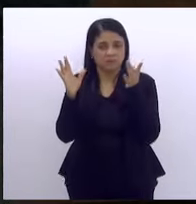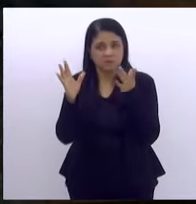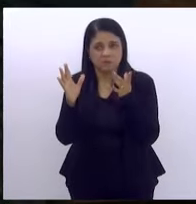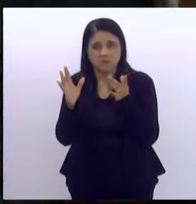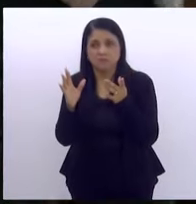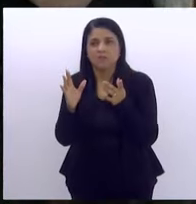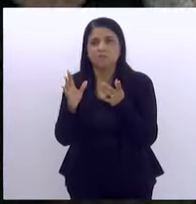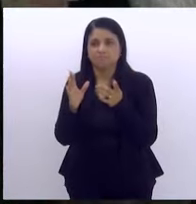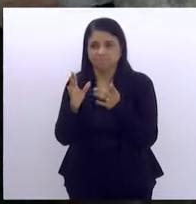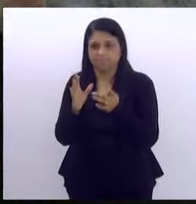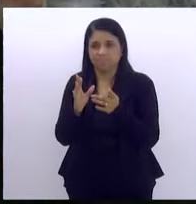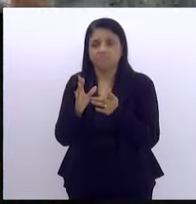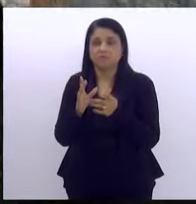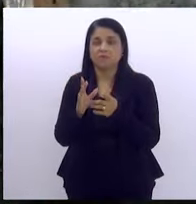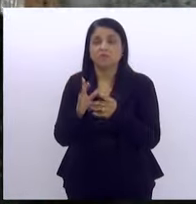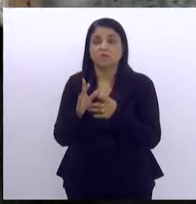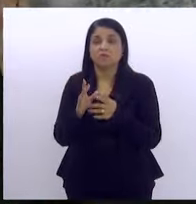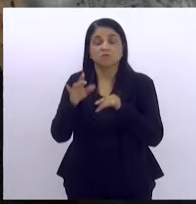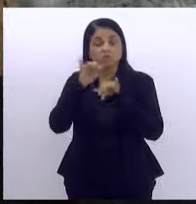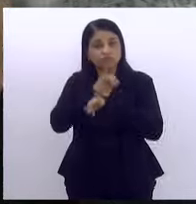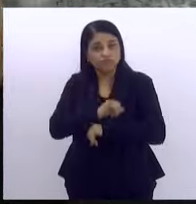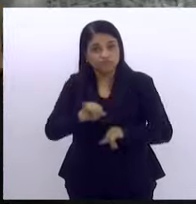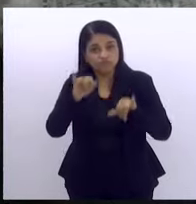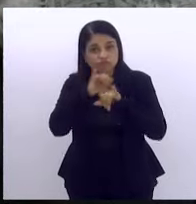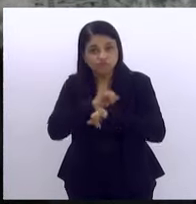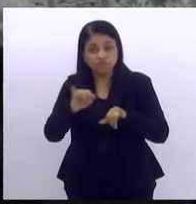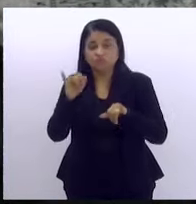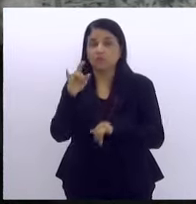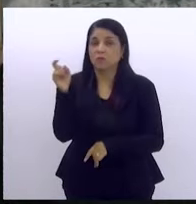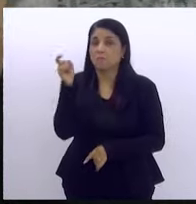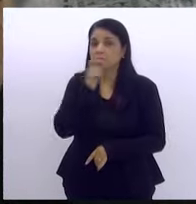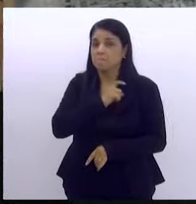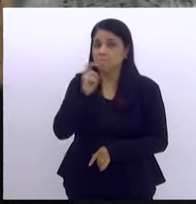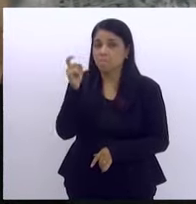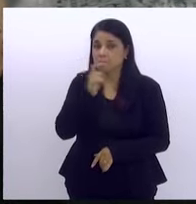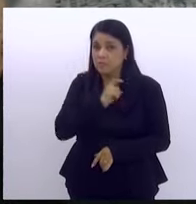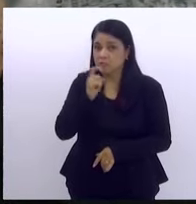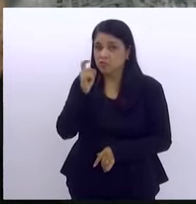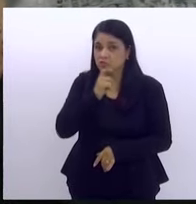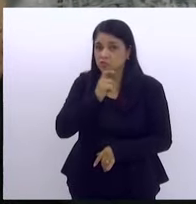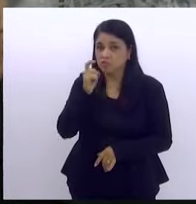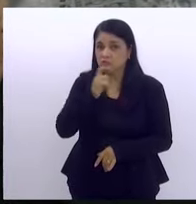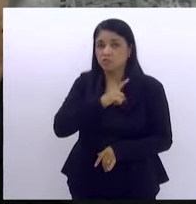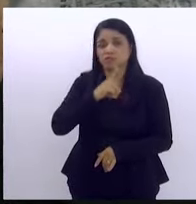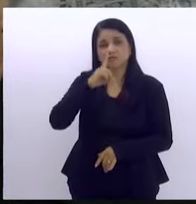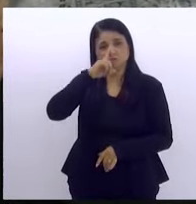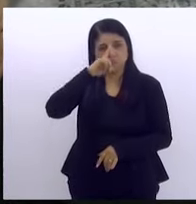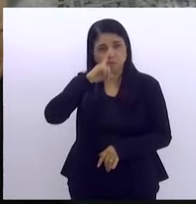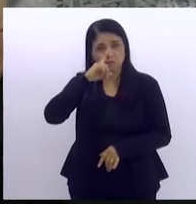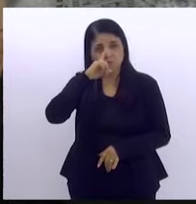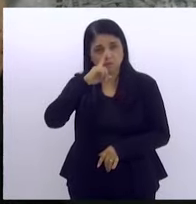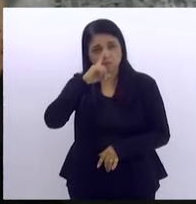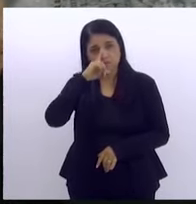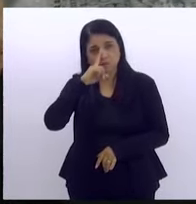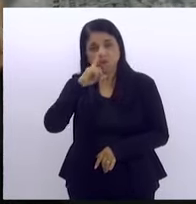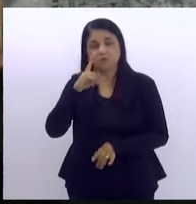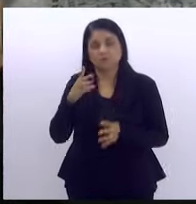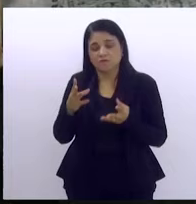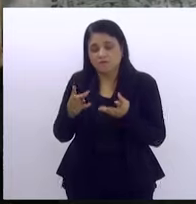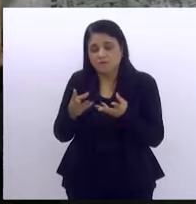dos canais de divulgação de mentiras que puseram em risco essa nossa ainda